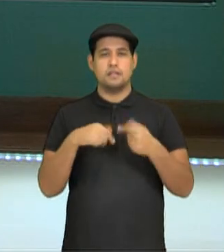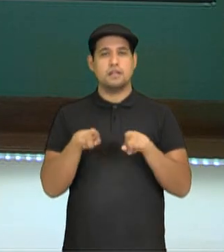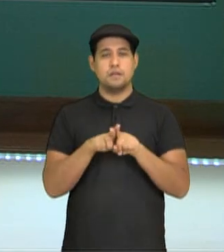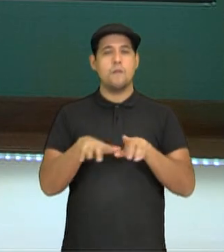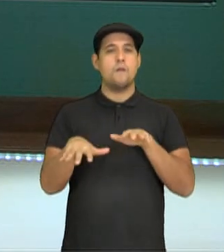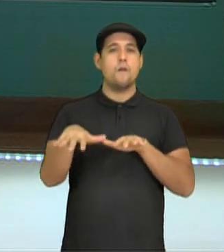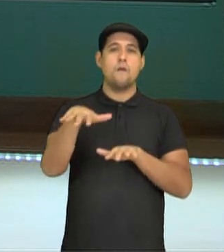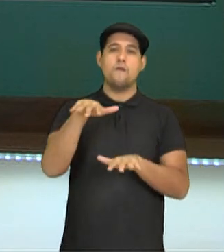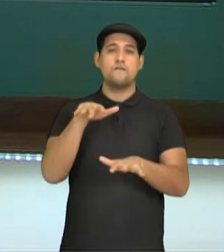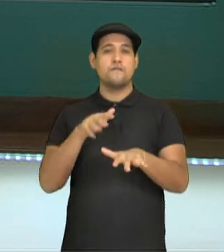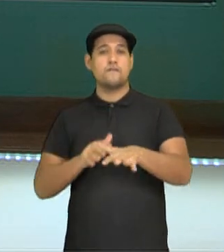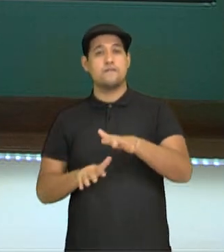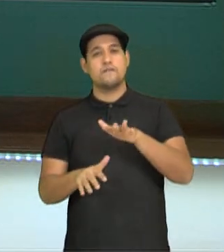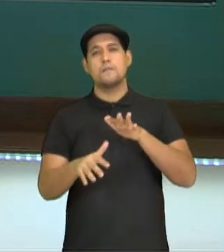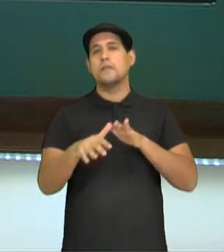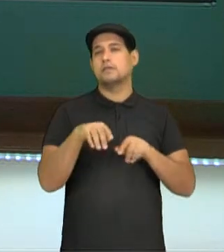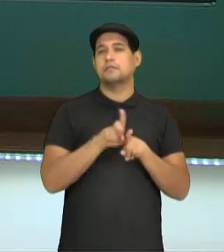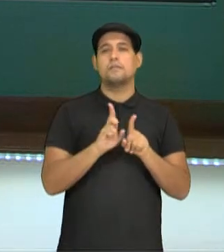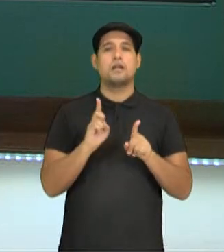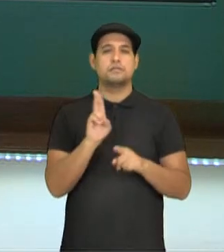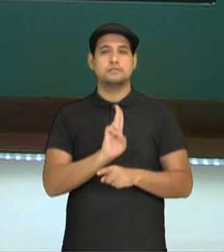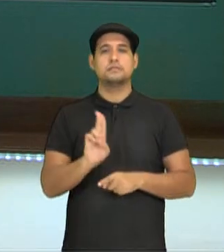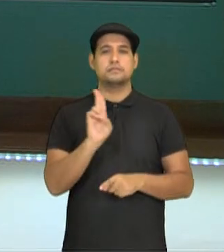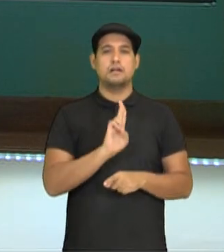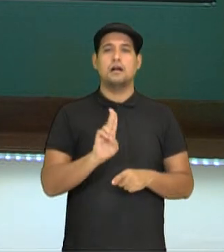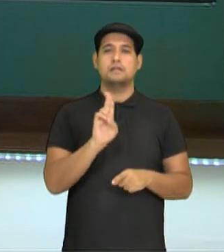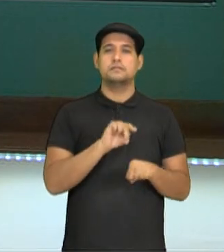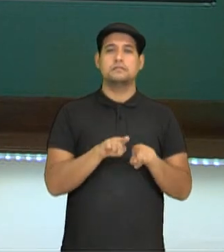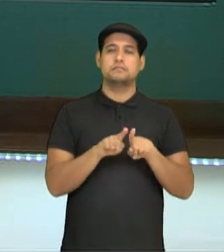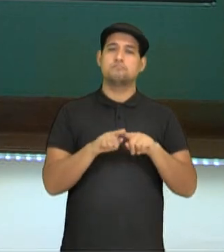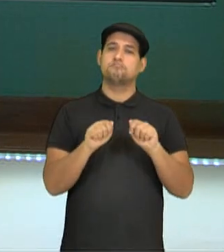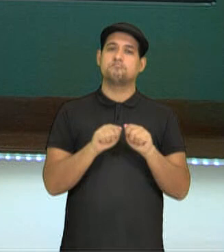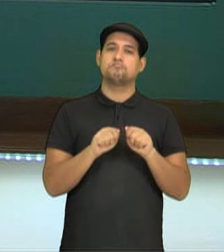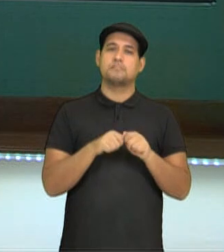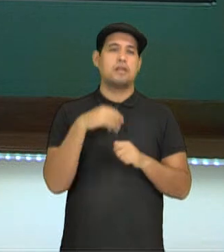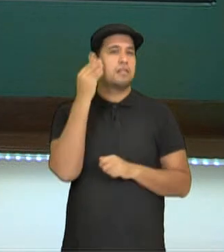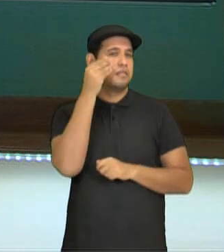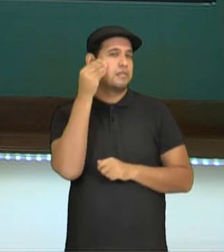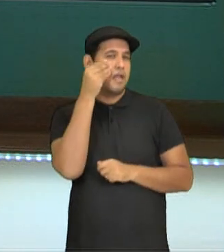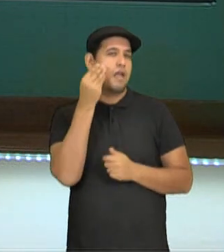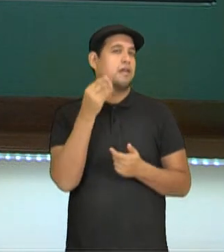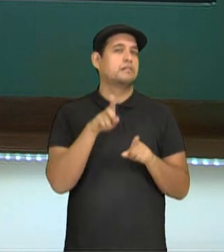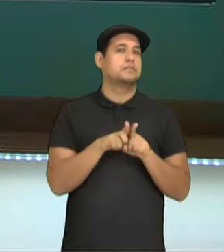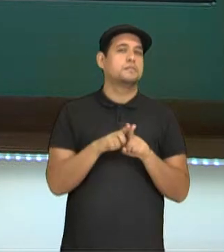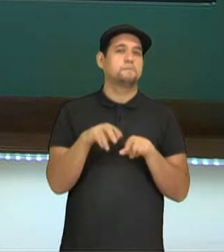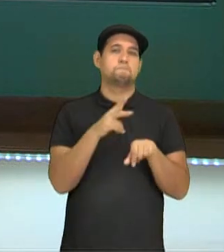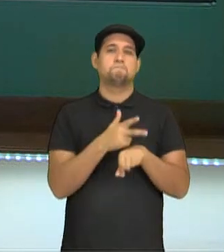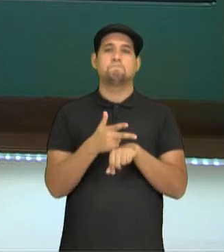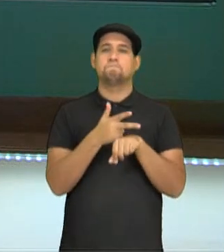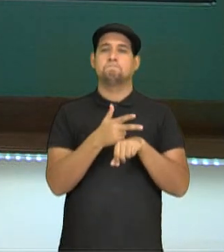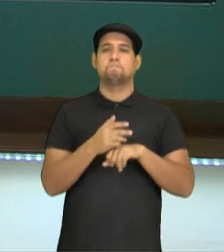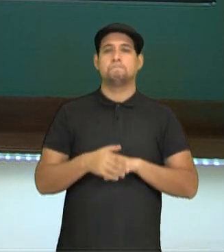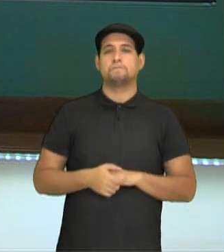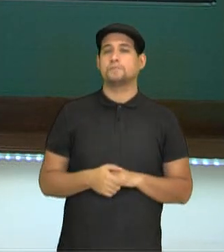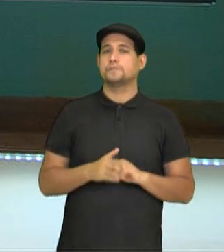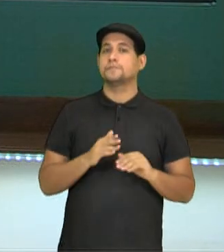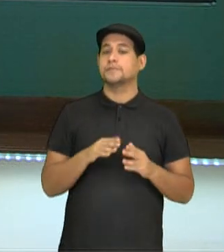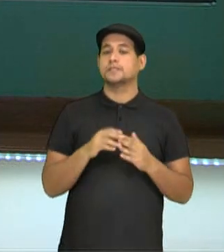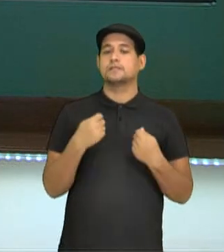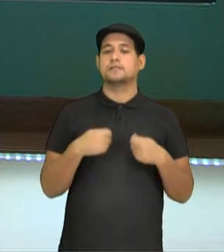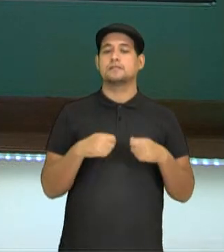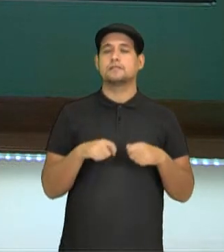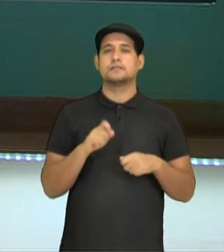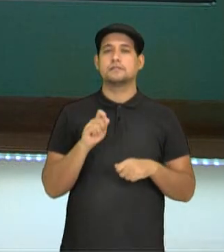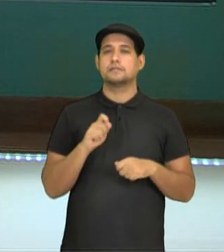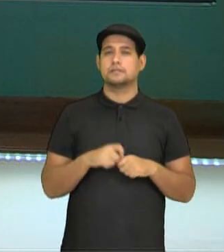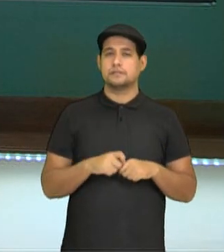tendo movimento, né? Então isso é muito usado ali para fazer testes, né, de filmagens. Então você vai precisar